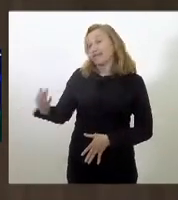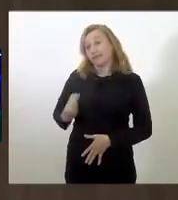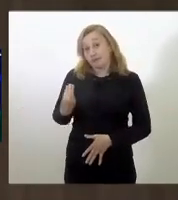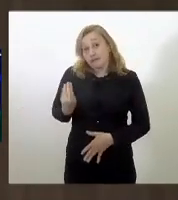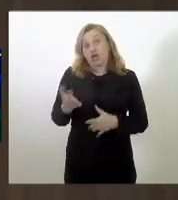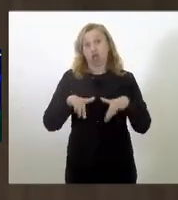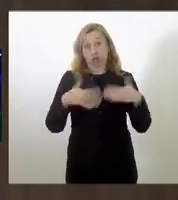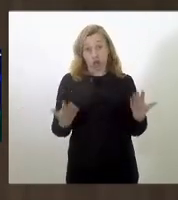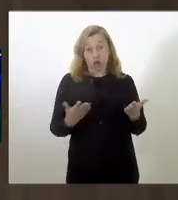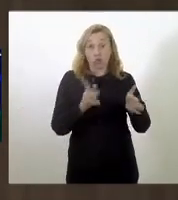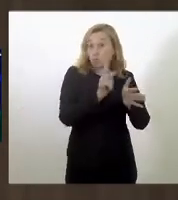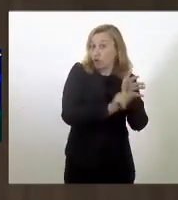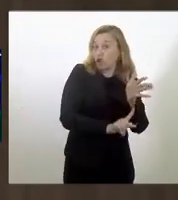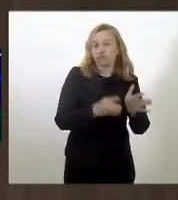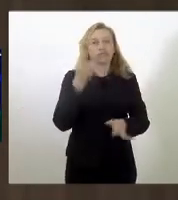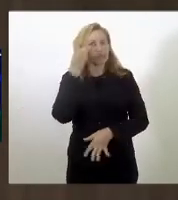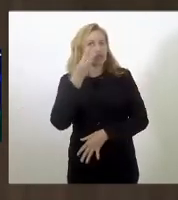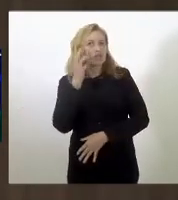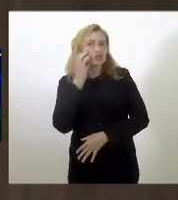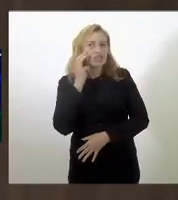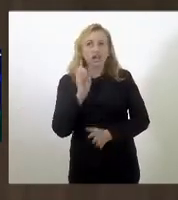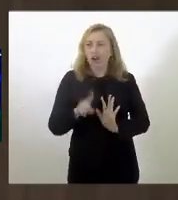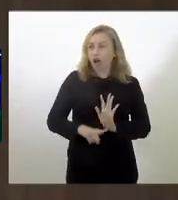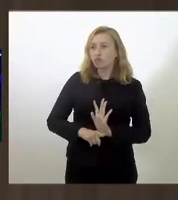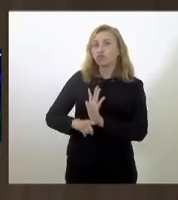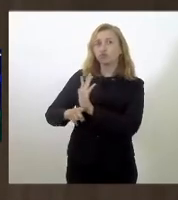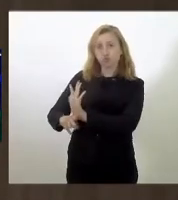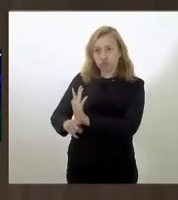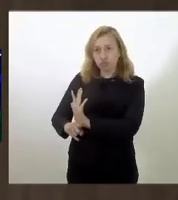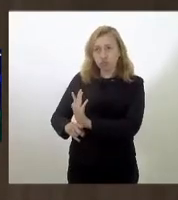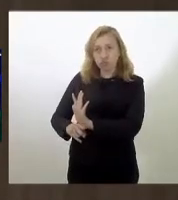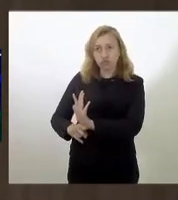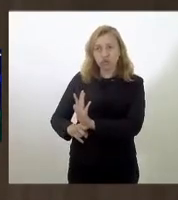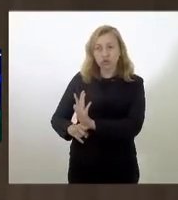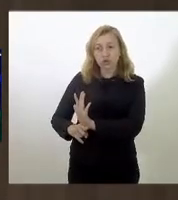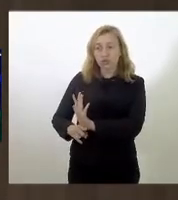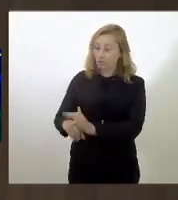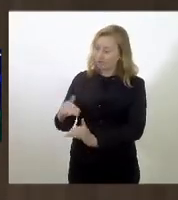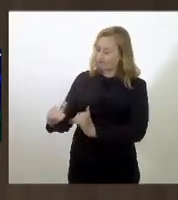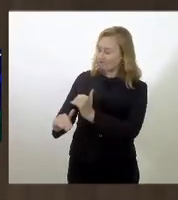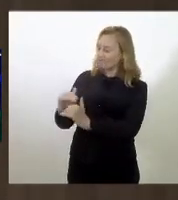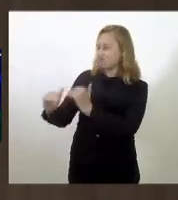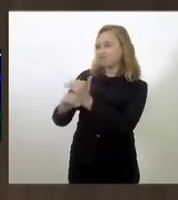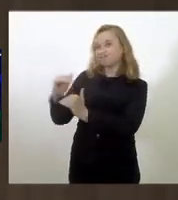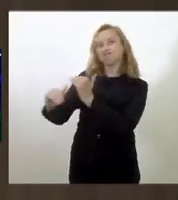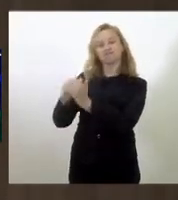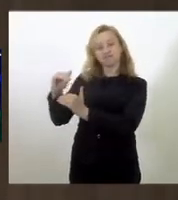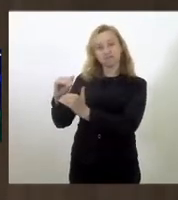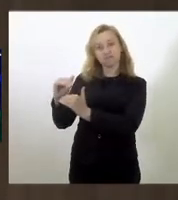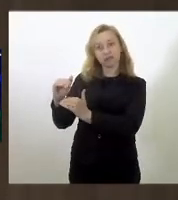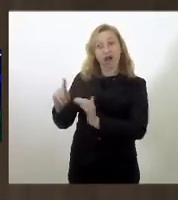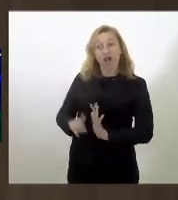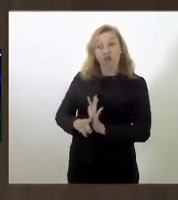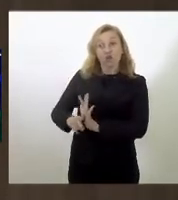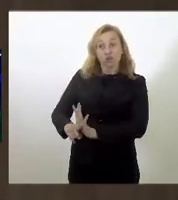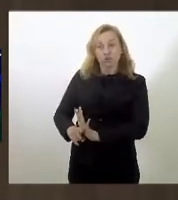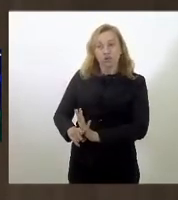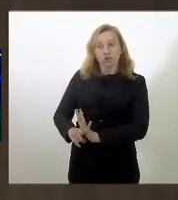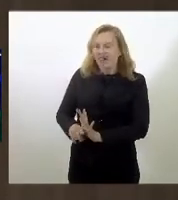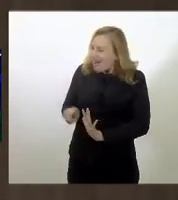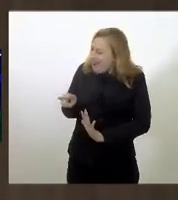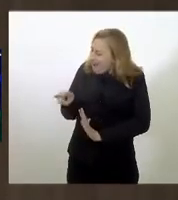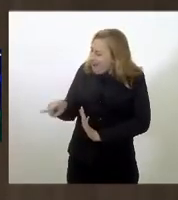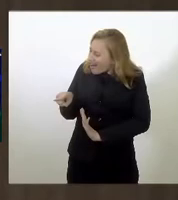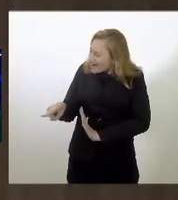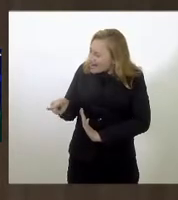esse projeto, deputado Valdec, fomenta, né, o desenvolvimento, fomenta que aquele